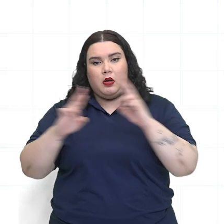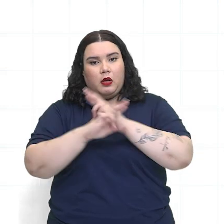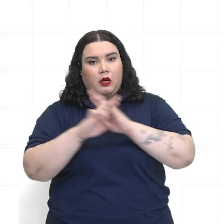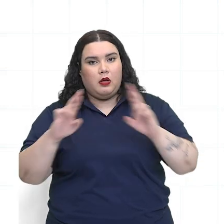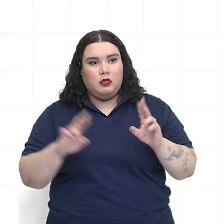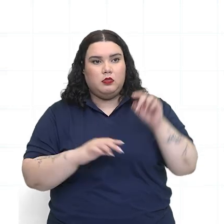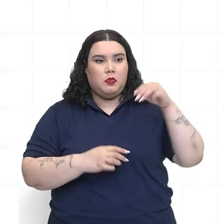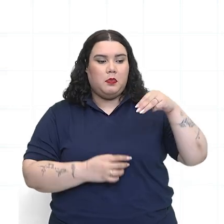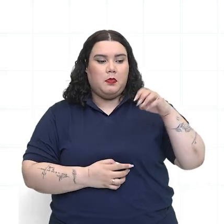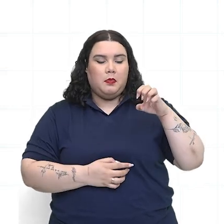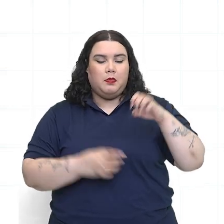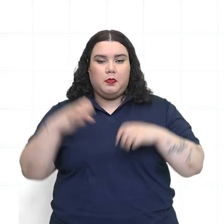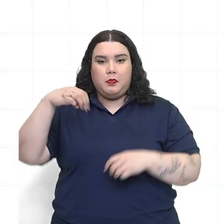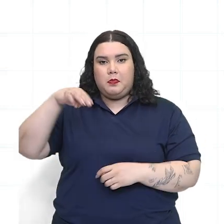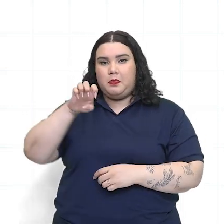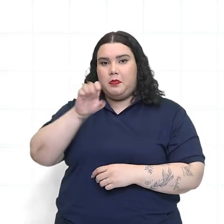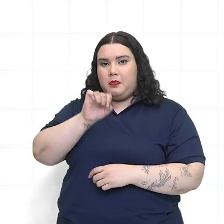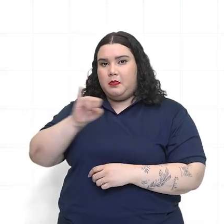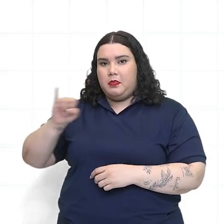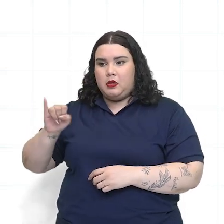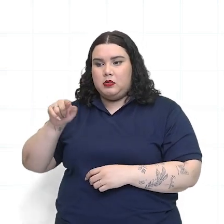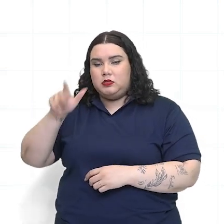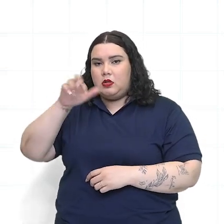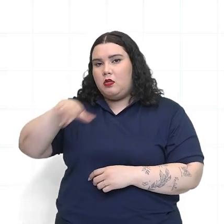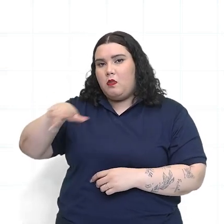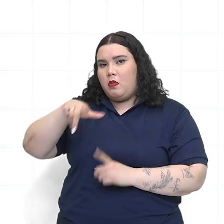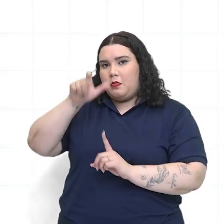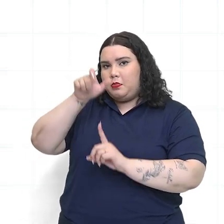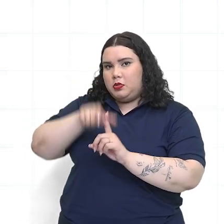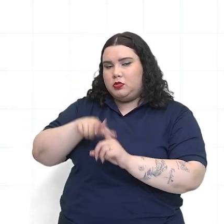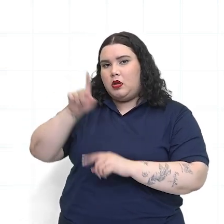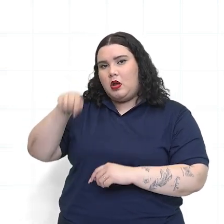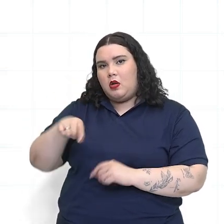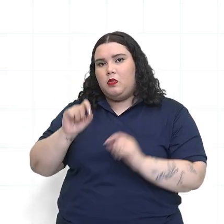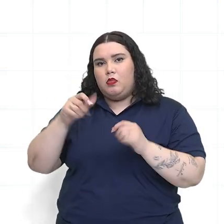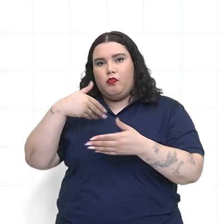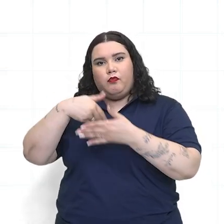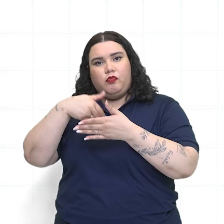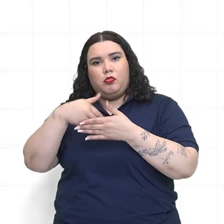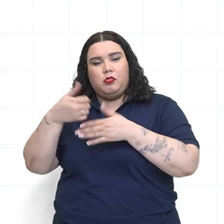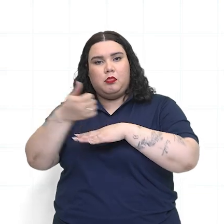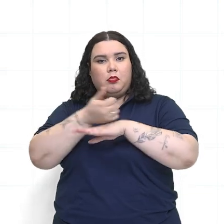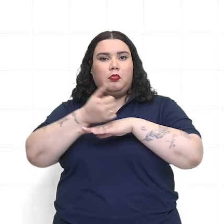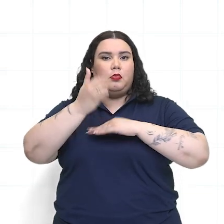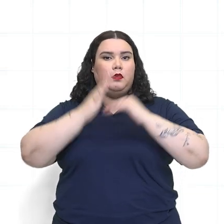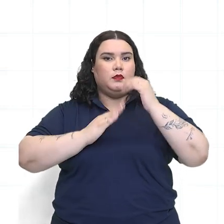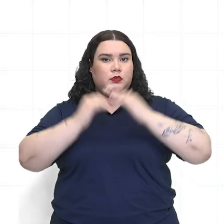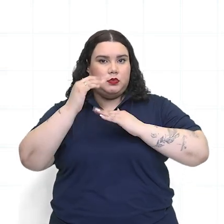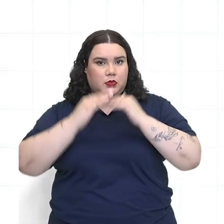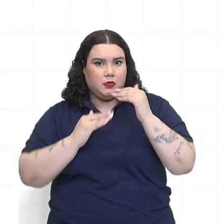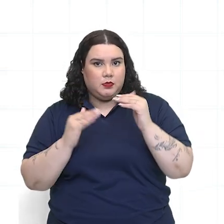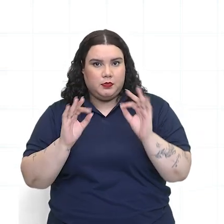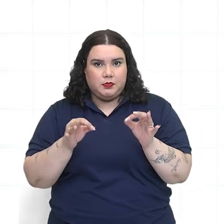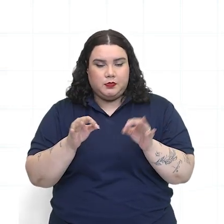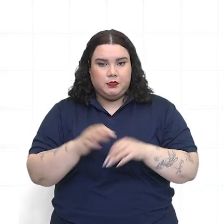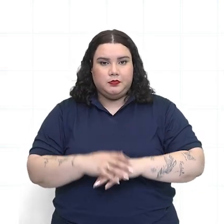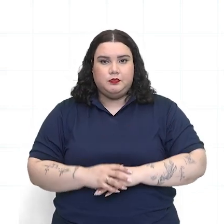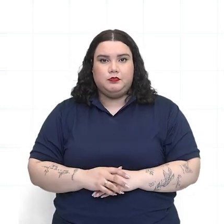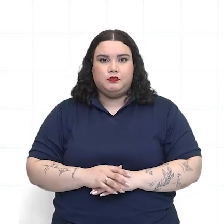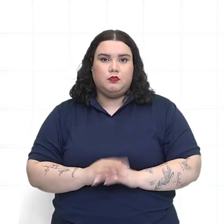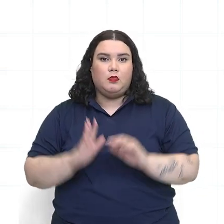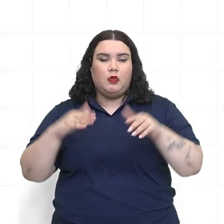personagem Messi, que no caso não é um personagem, ele é um jogador, né? Ele é um jogador profissional.